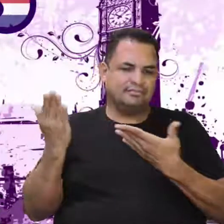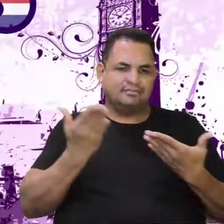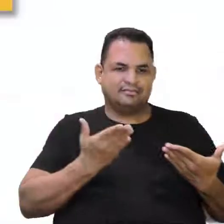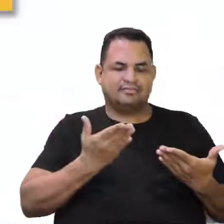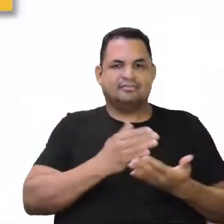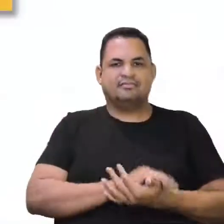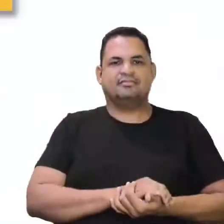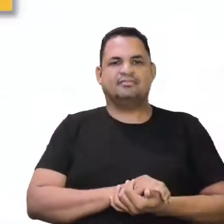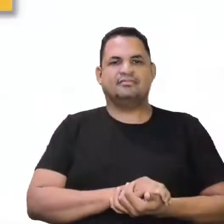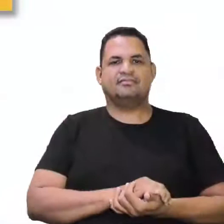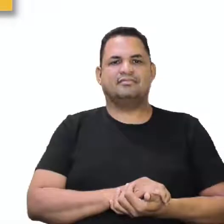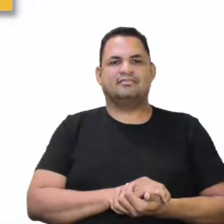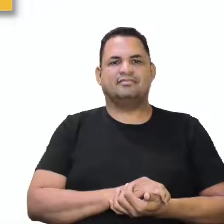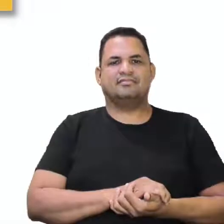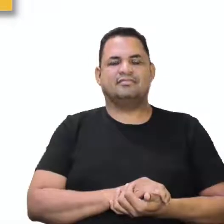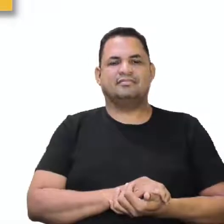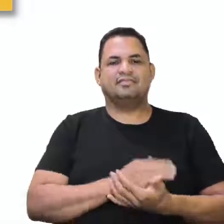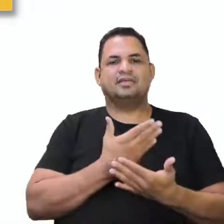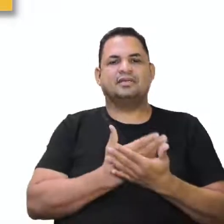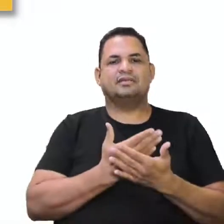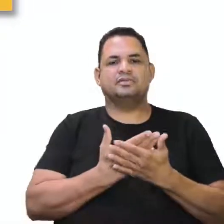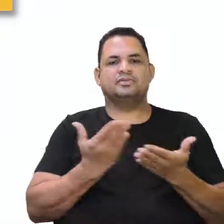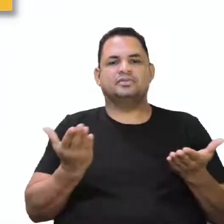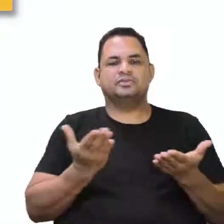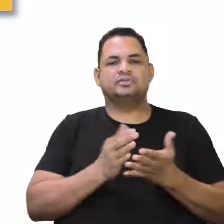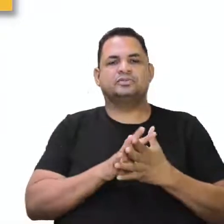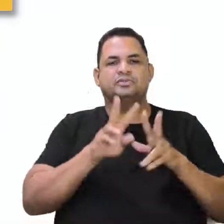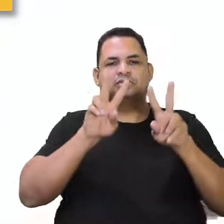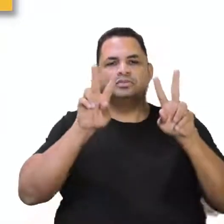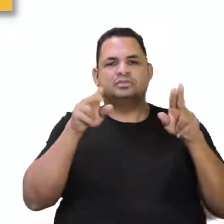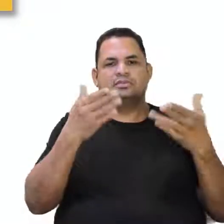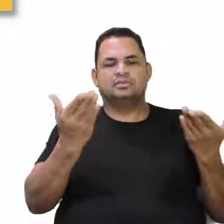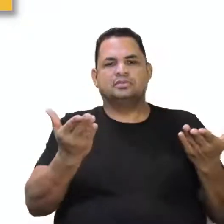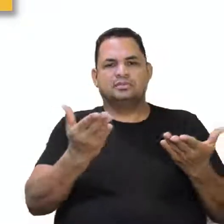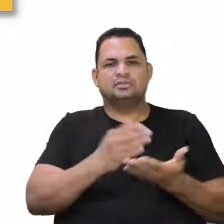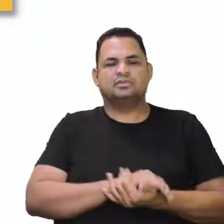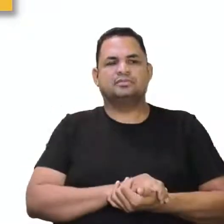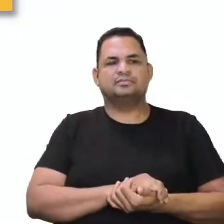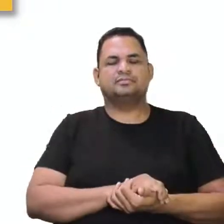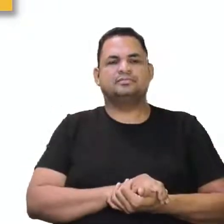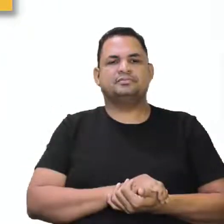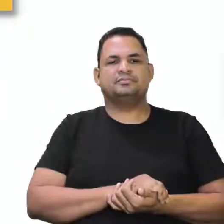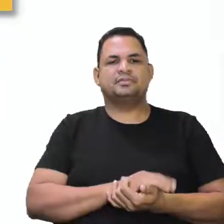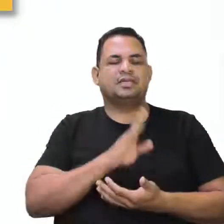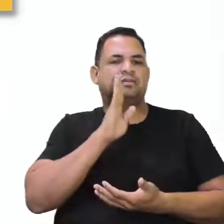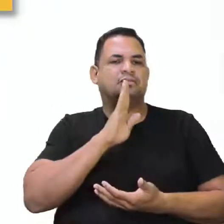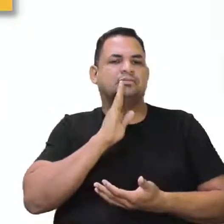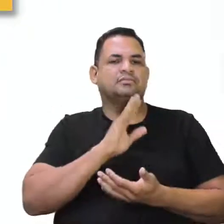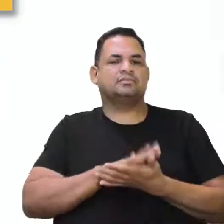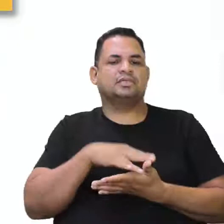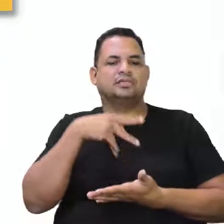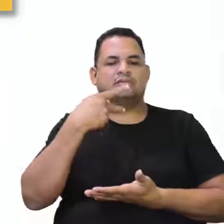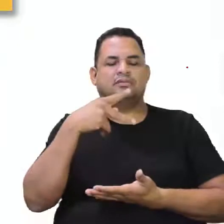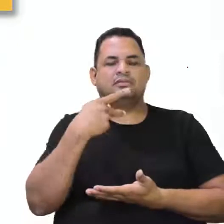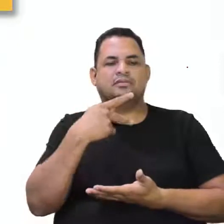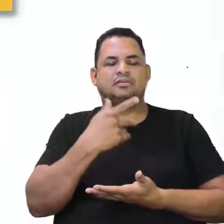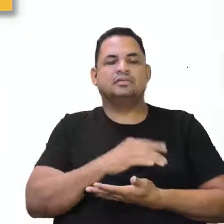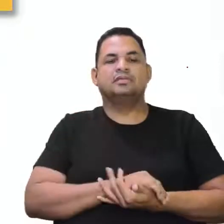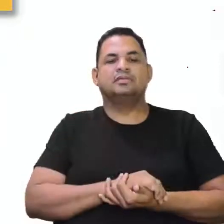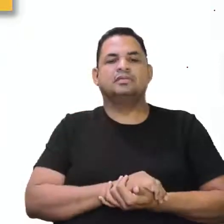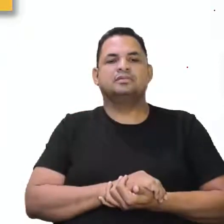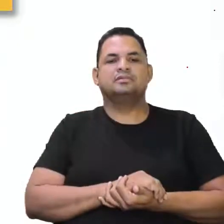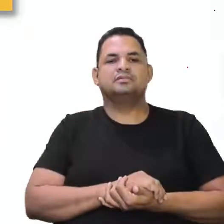Samuel. Welcome. Olha aí, nossa aula de hoje leva o título. Esse título aí, que é esse tema bacana que eu comentei com